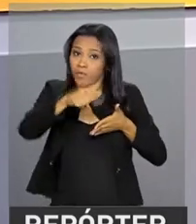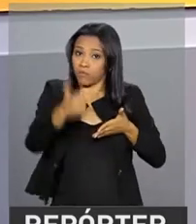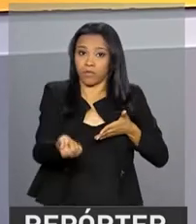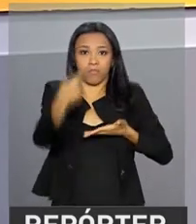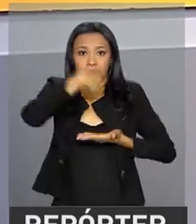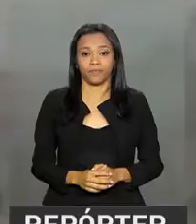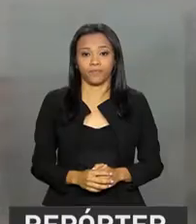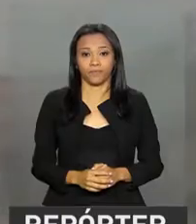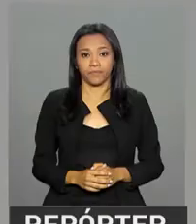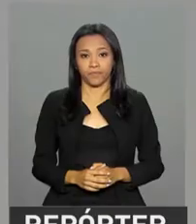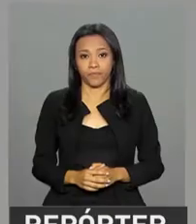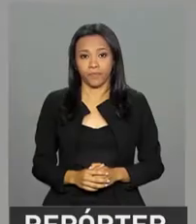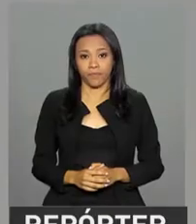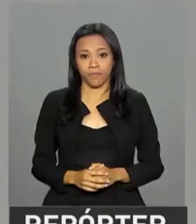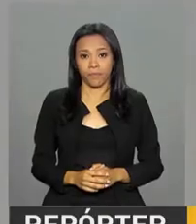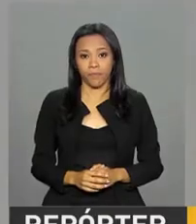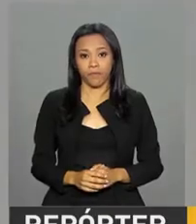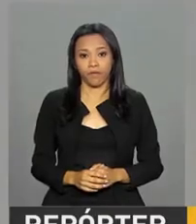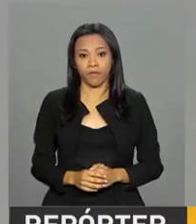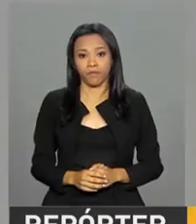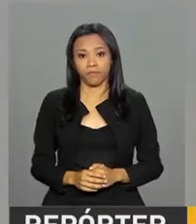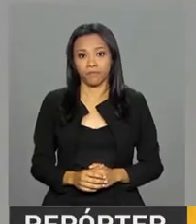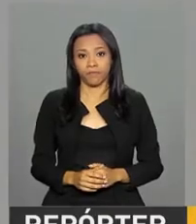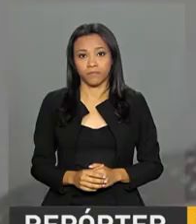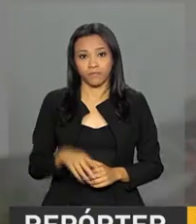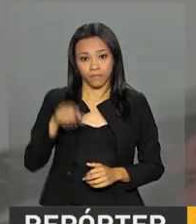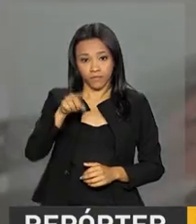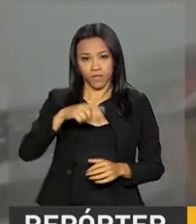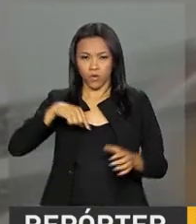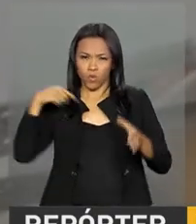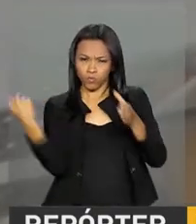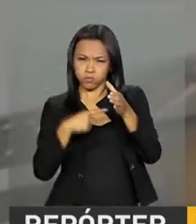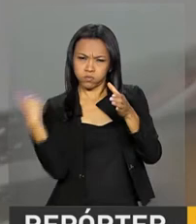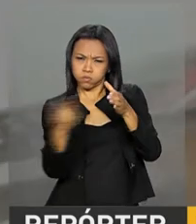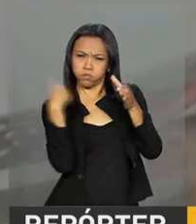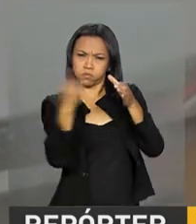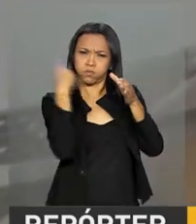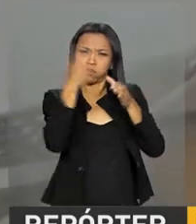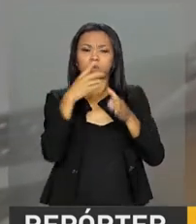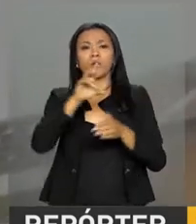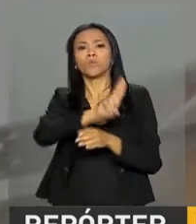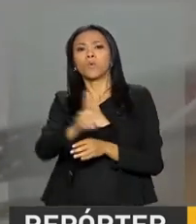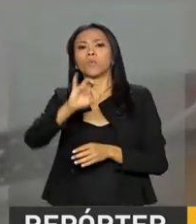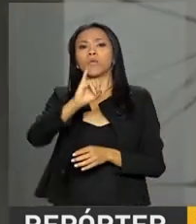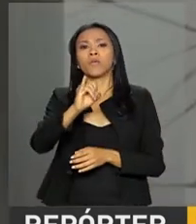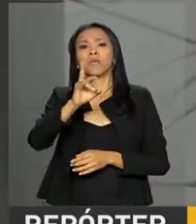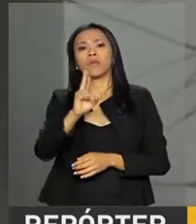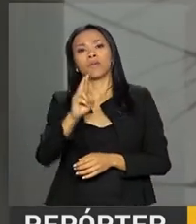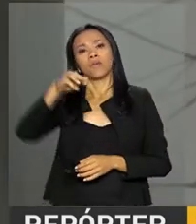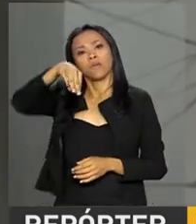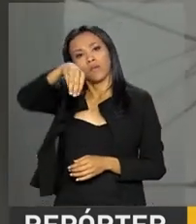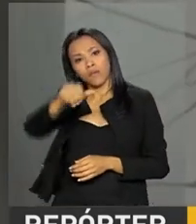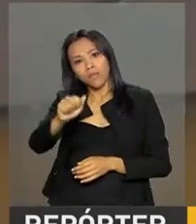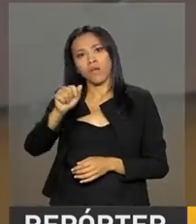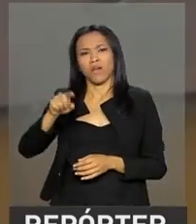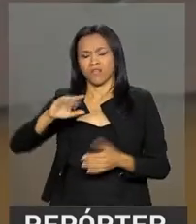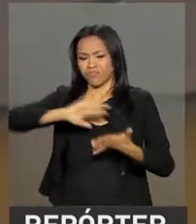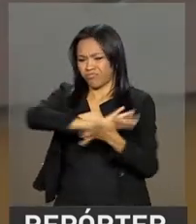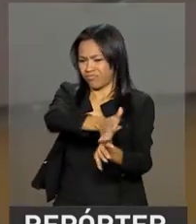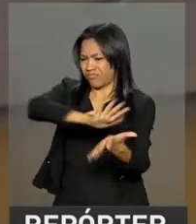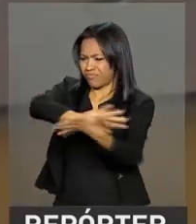abertos hoje o furacão irmã deixou um rastro de destruição por onde passou no